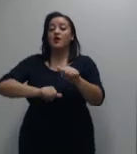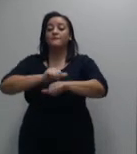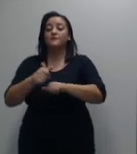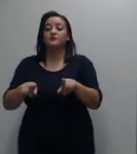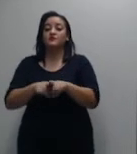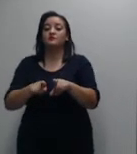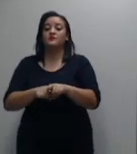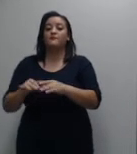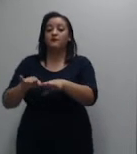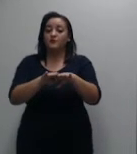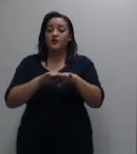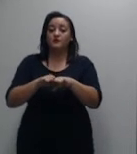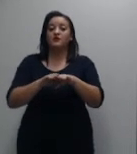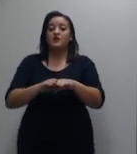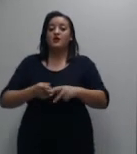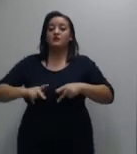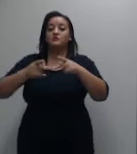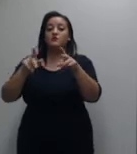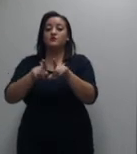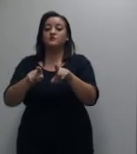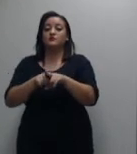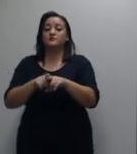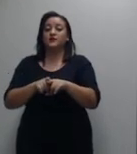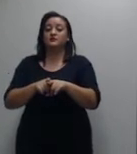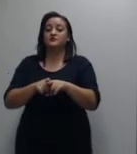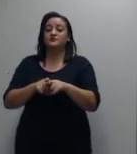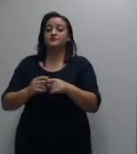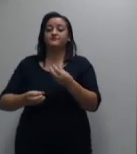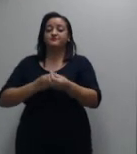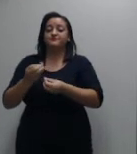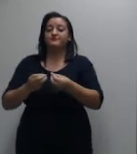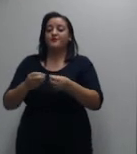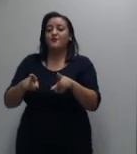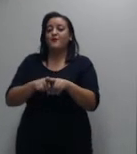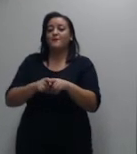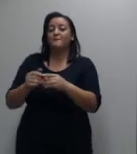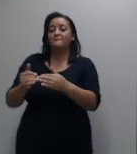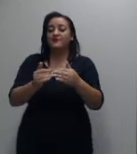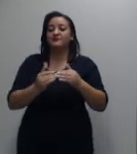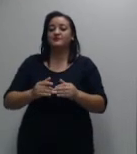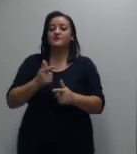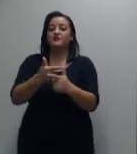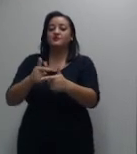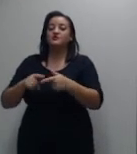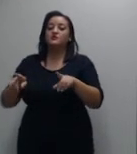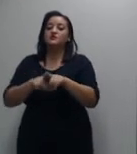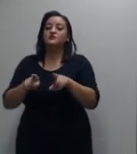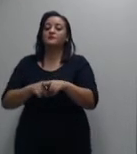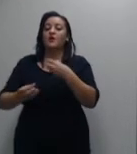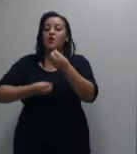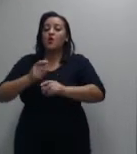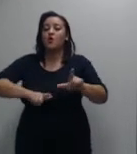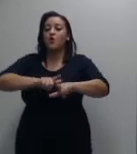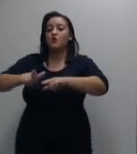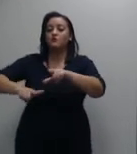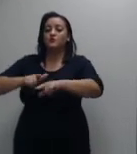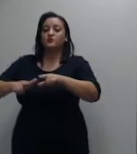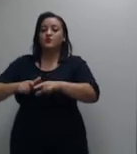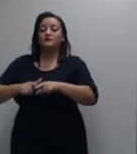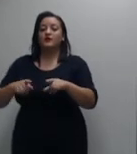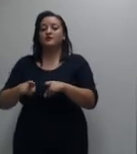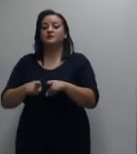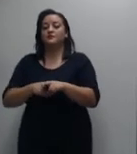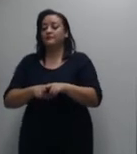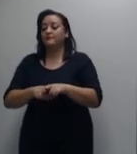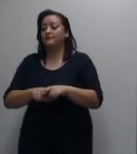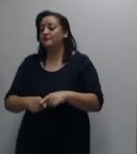curiosidade o valor de 10 mil reais mostre-se condizente com o pai circunstância com o trabalho dos causídicos da hora